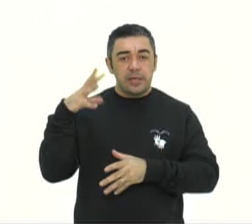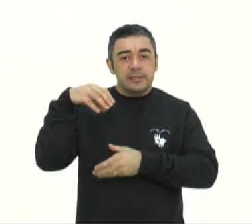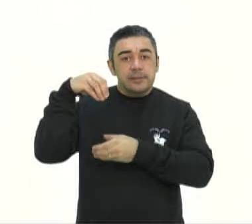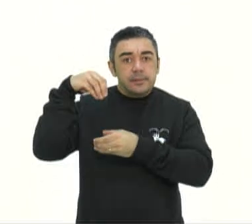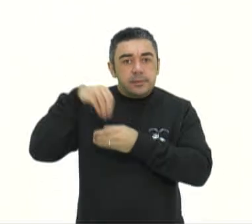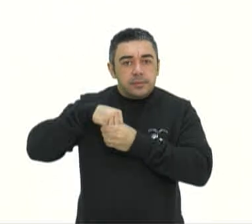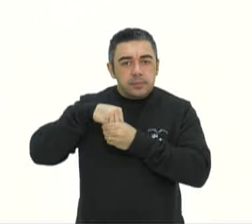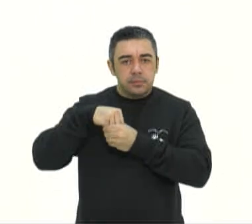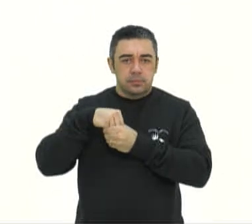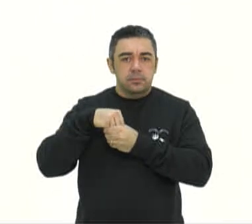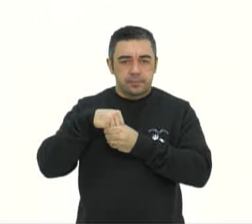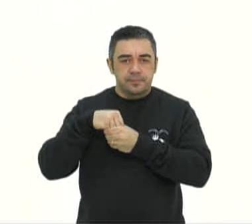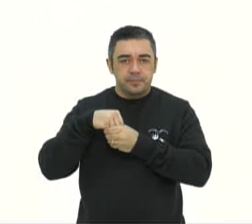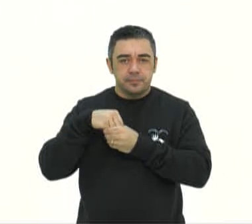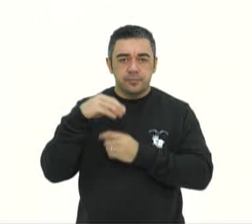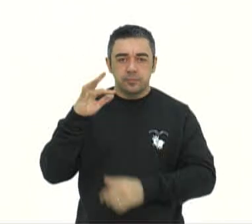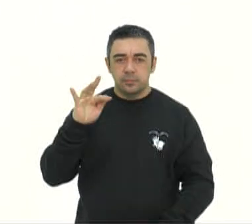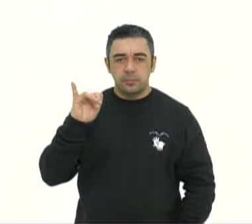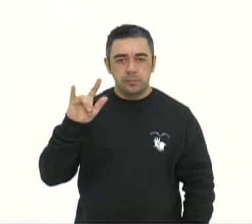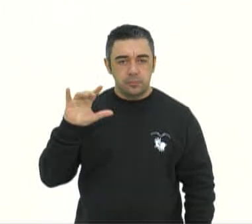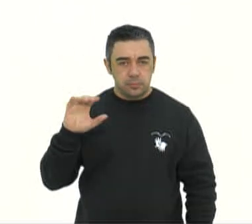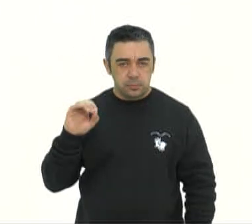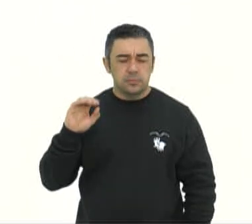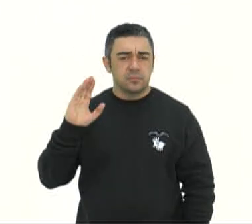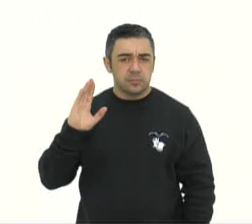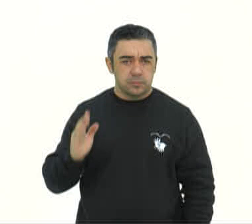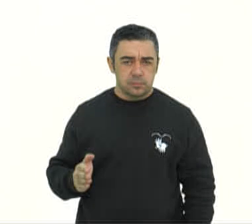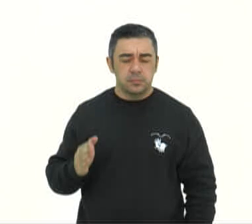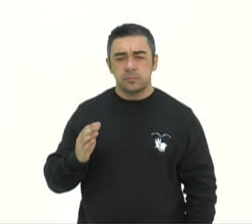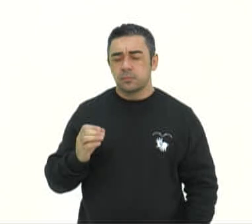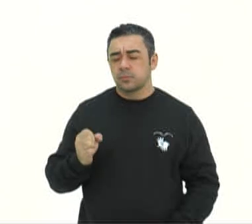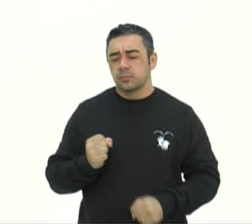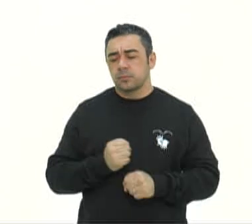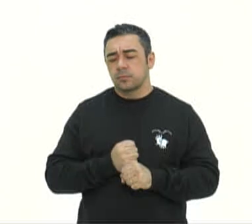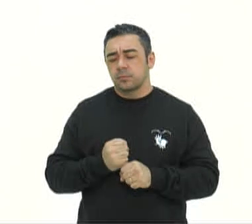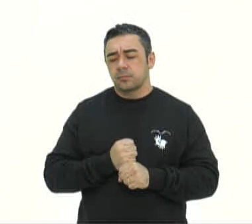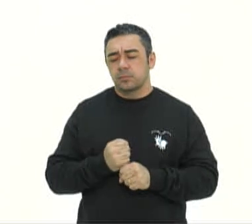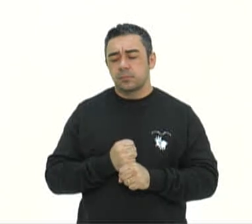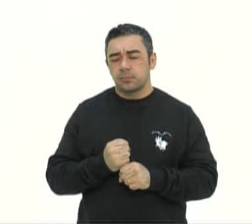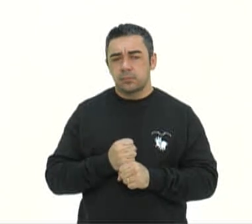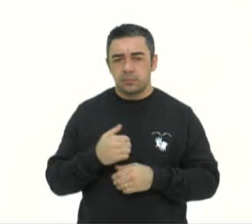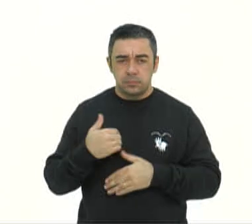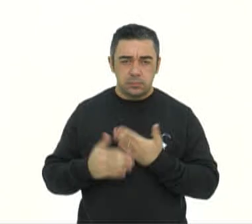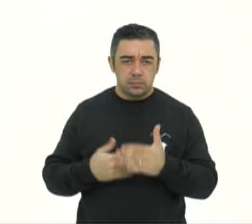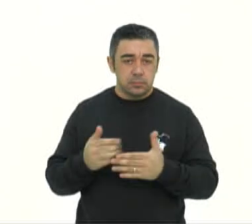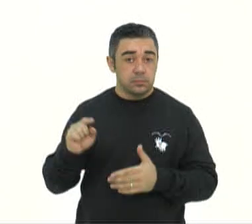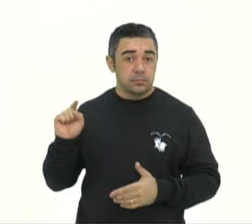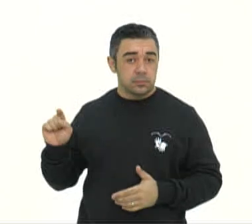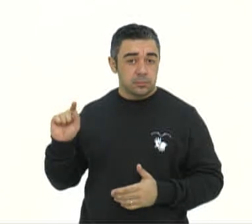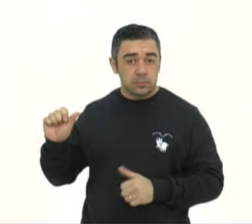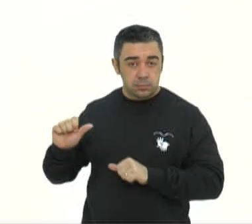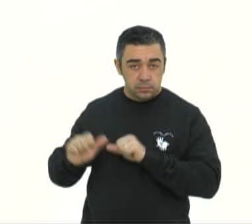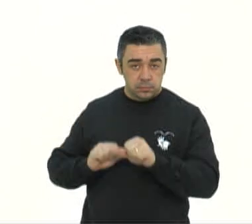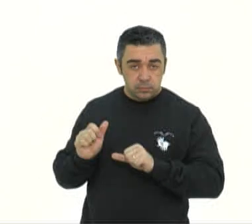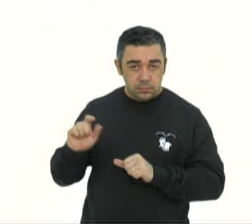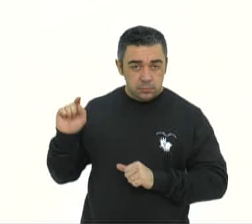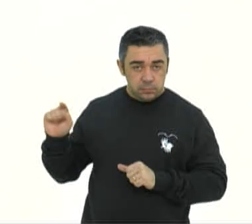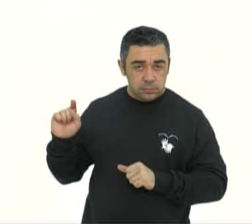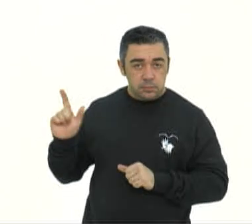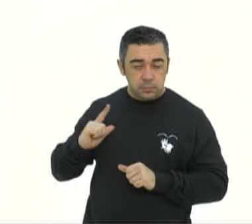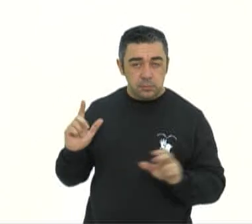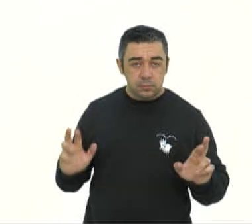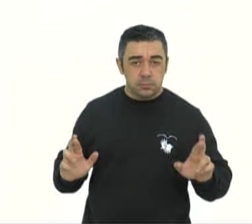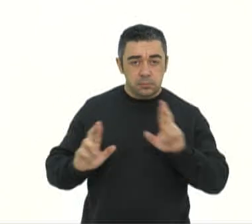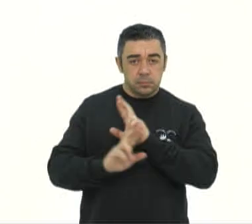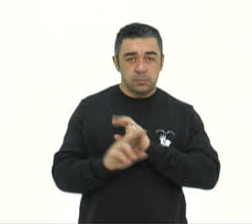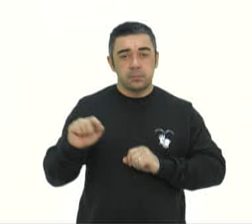figos. Esses, ao longo de dezenas de milhões de anos de evolução, acabaram tão modificados devido à interação com aqueles insetos